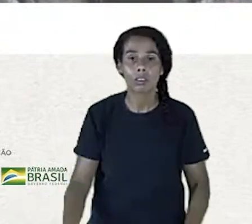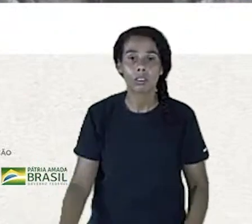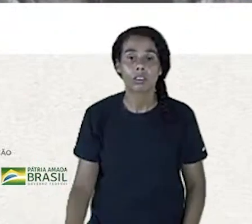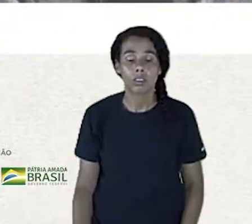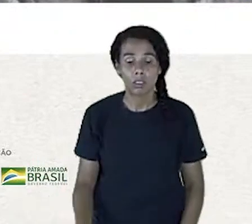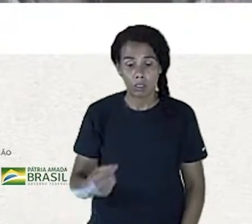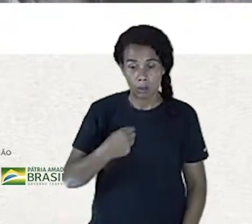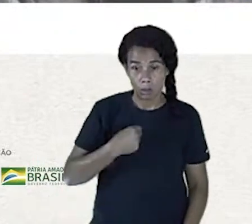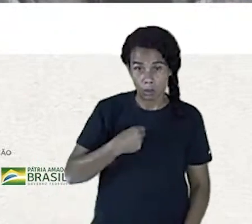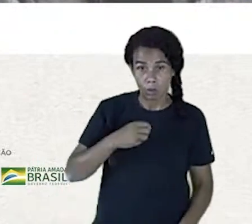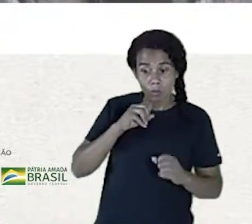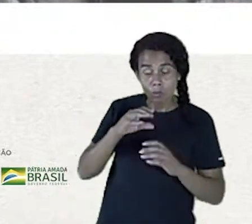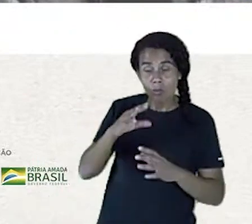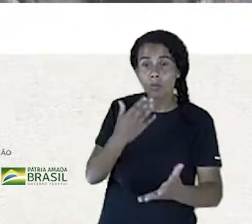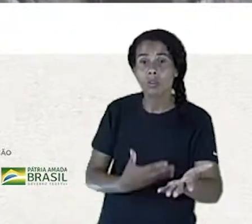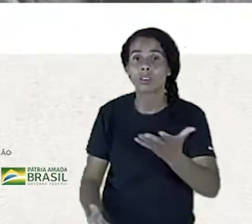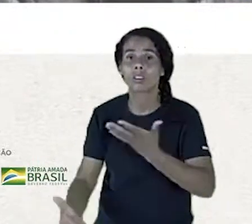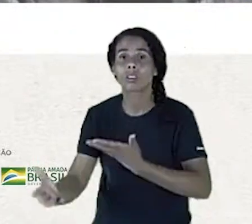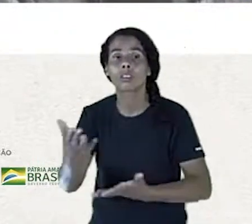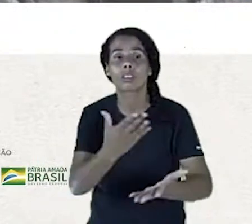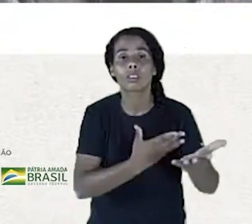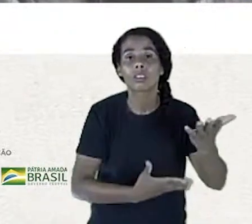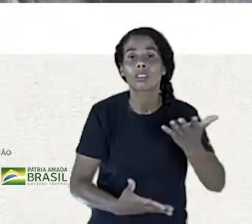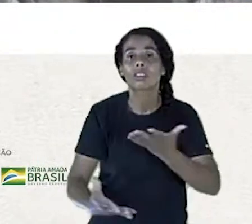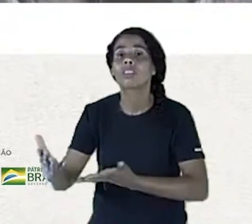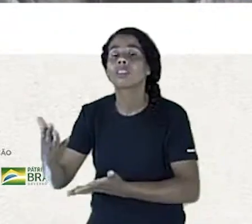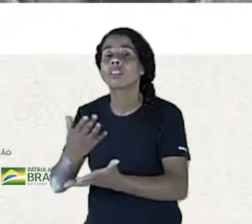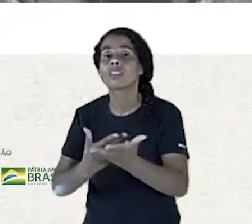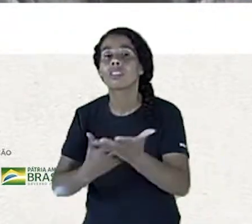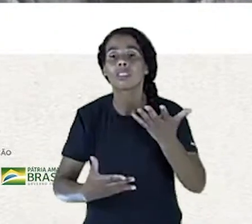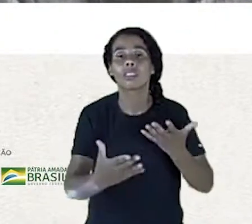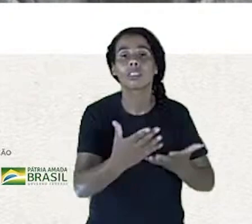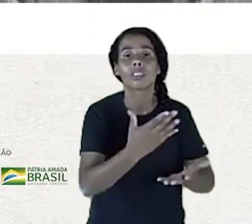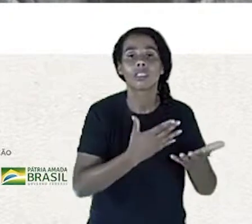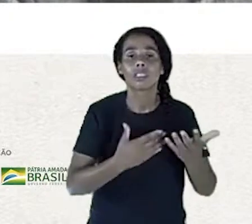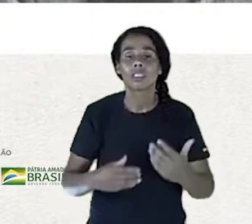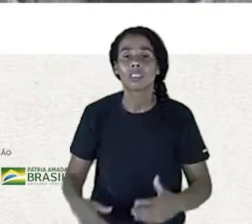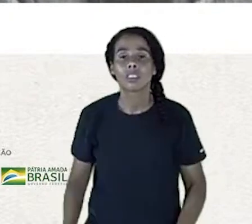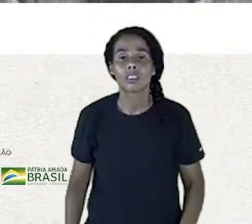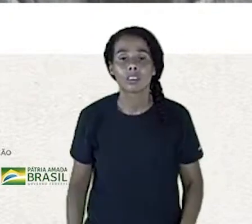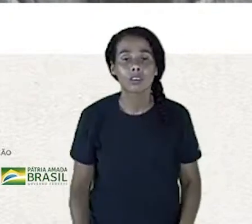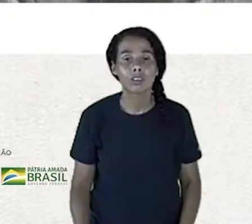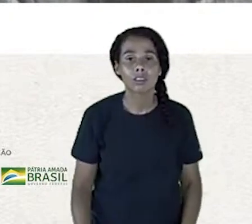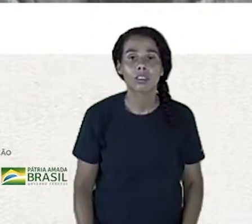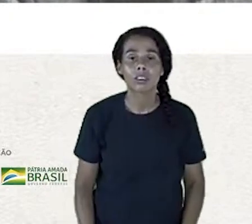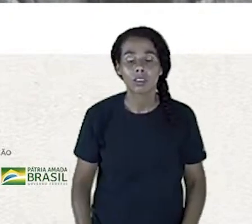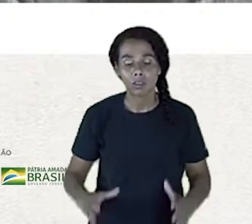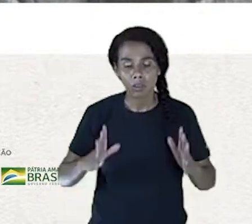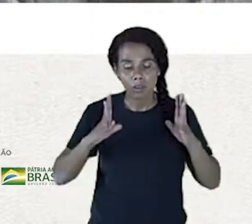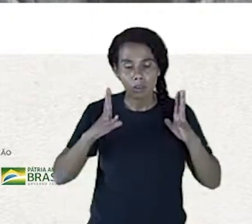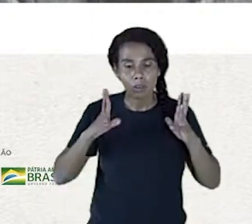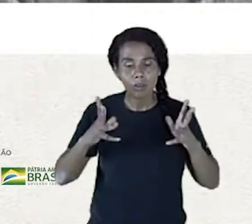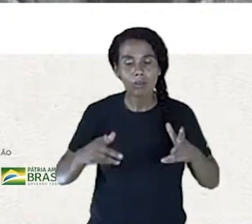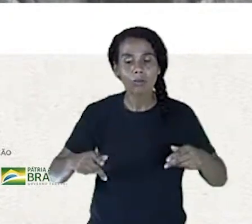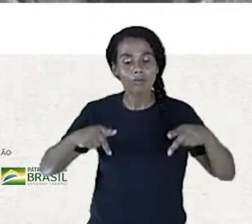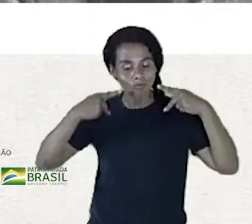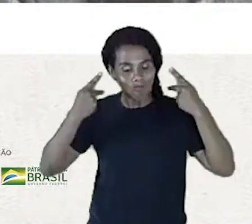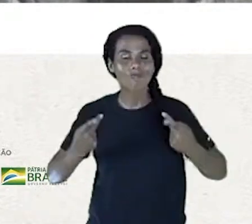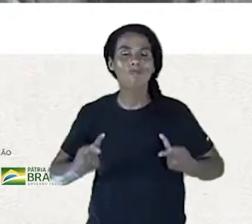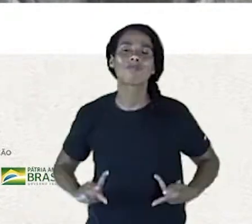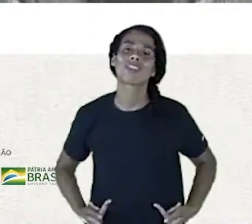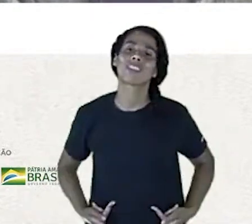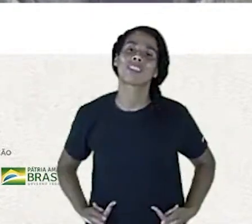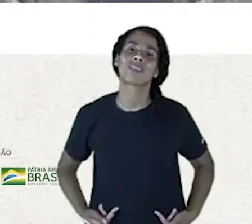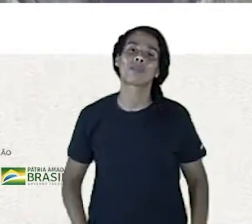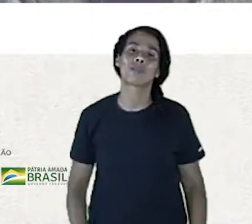gente reconhece que a gente, como todos eles, a gente é um pequeno filtro e nada mais do que isso.